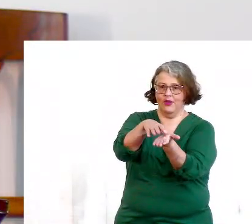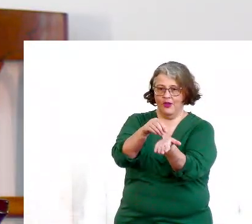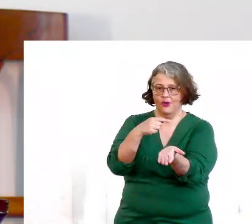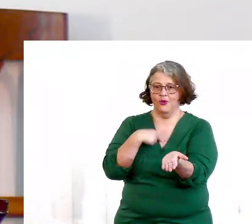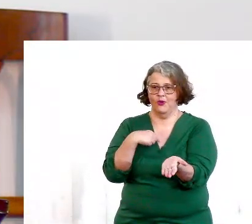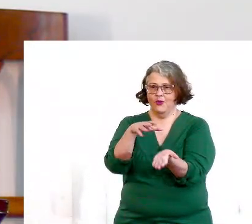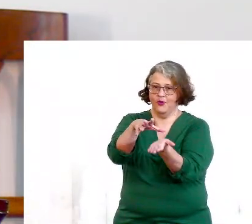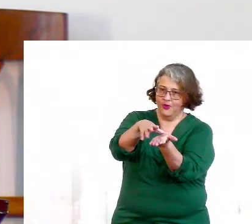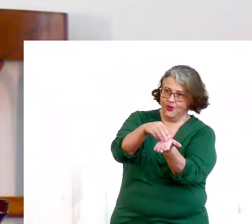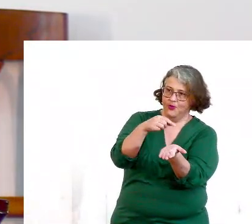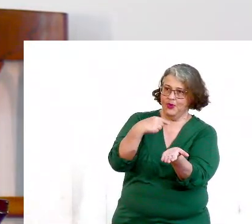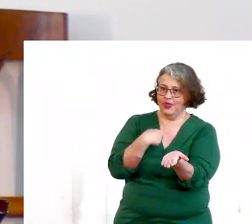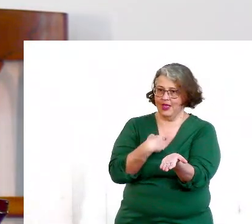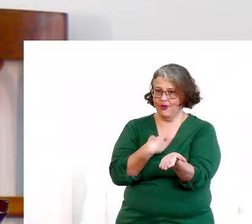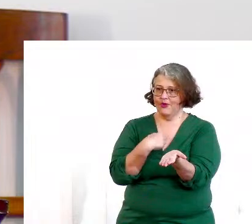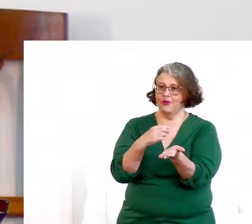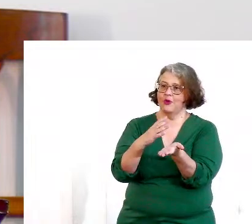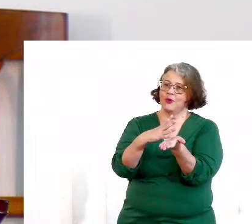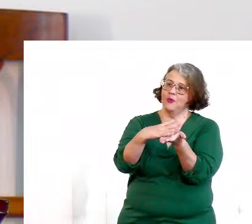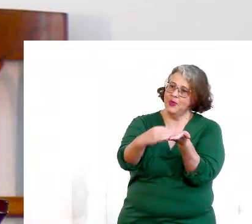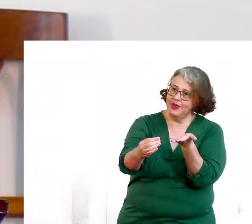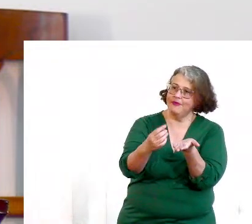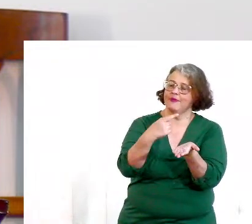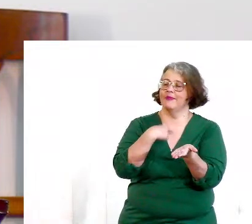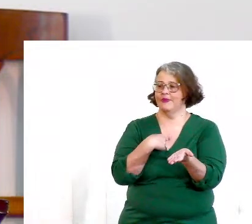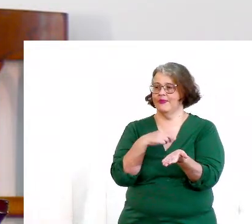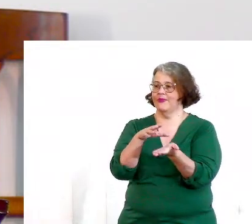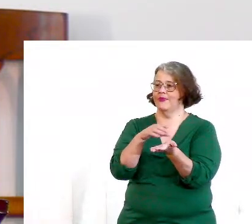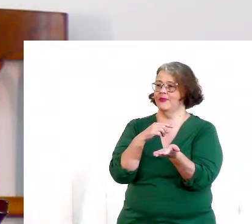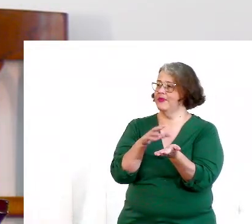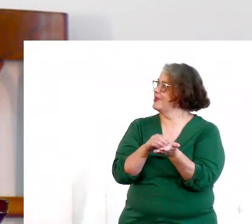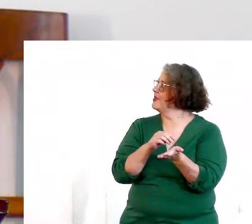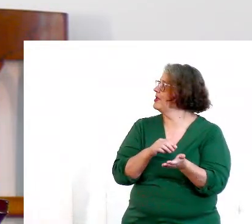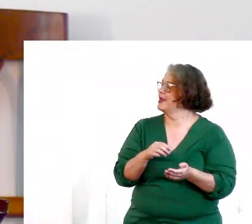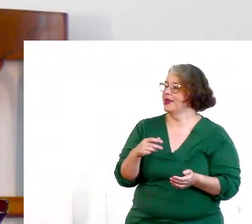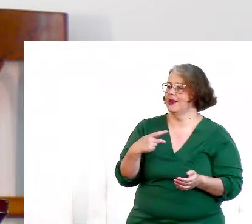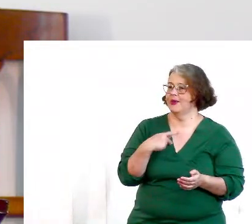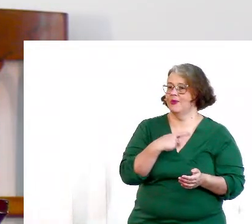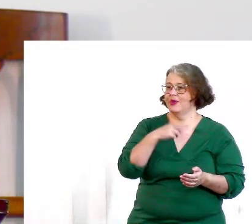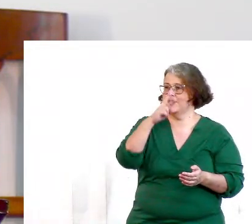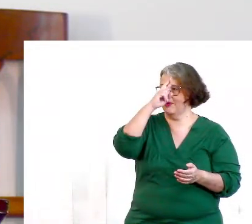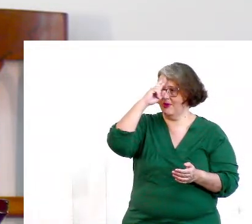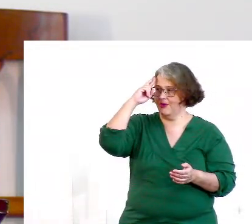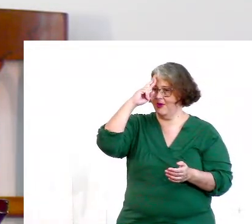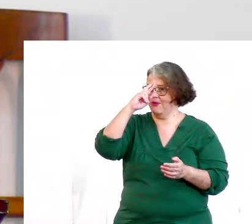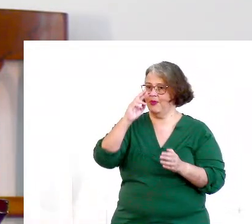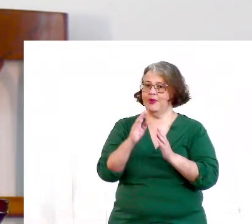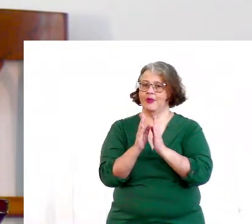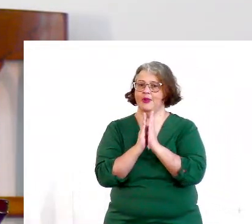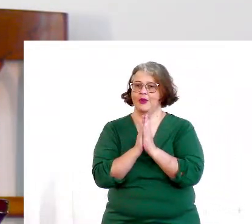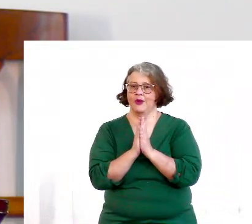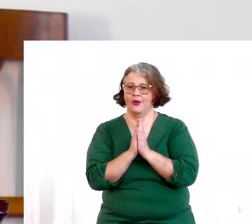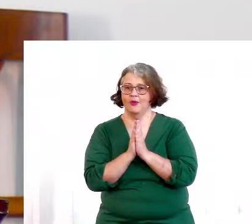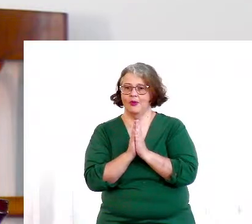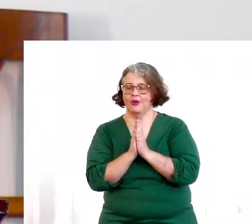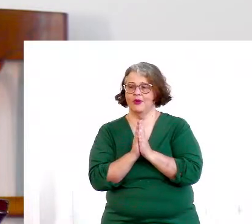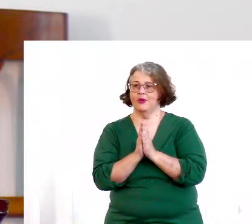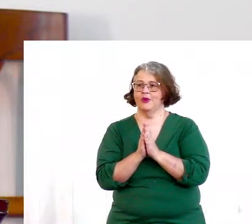seguir cantaremos um hino e em seguida o reverendo Robert nos dirigirá numa oração de confissão de